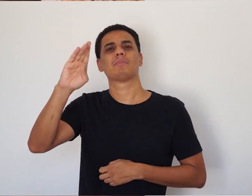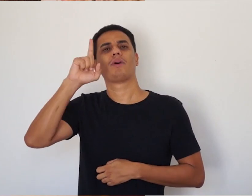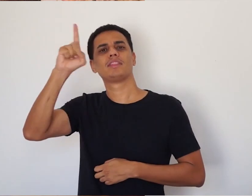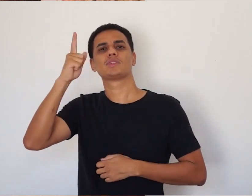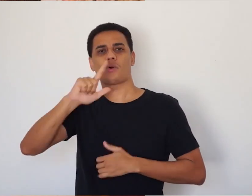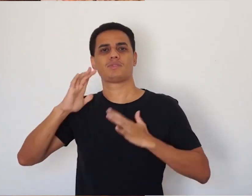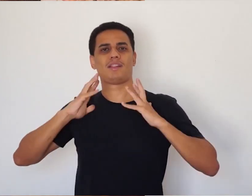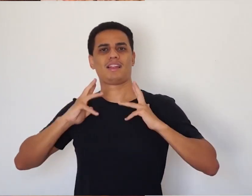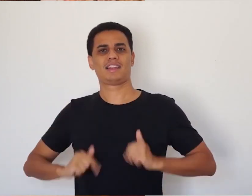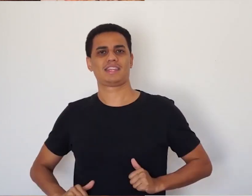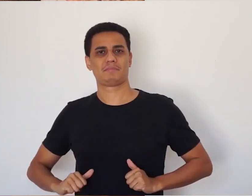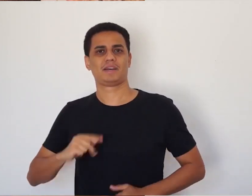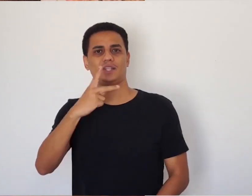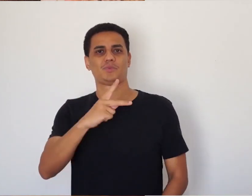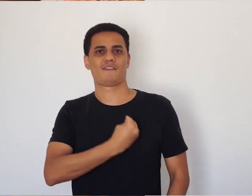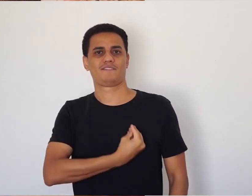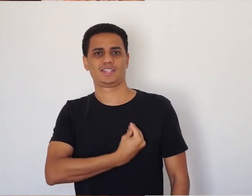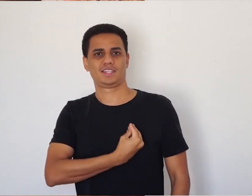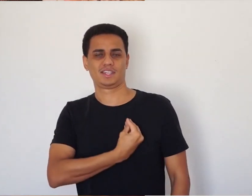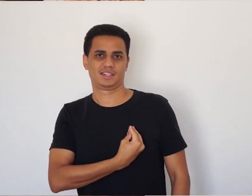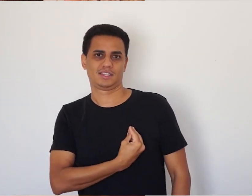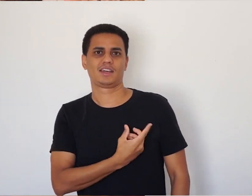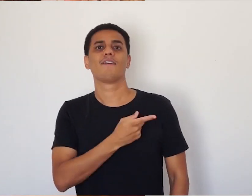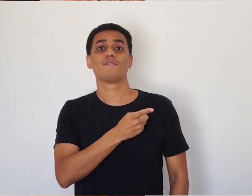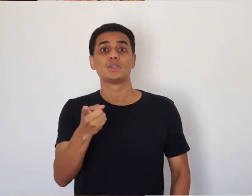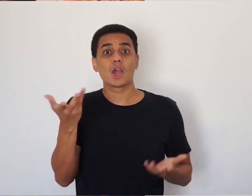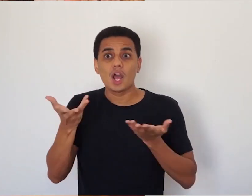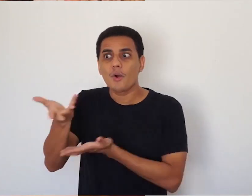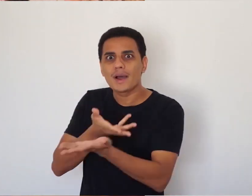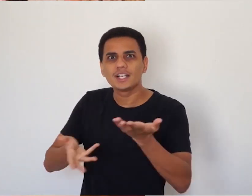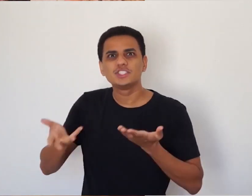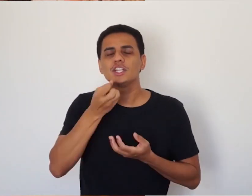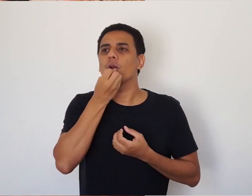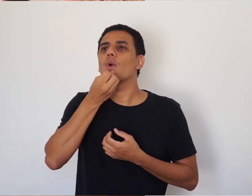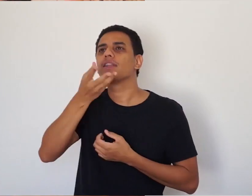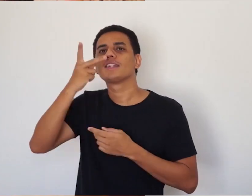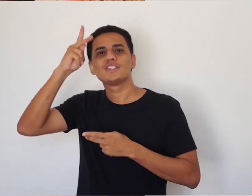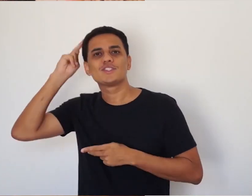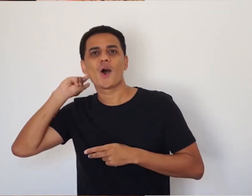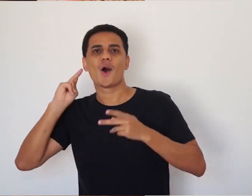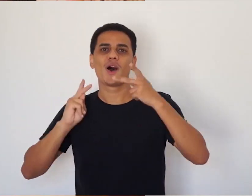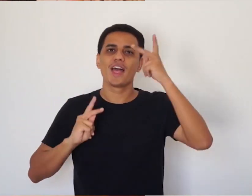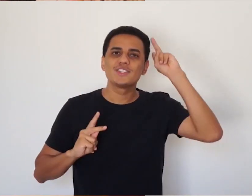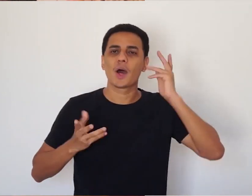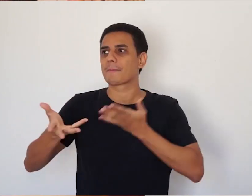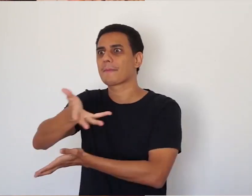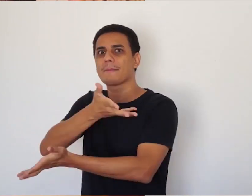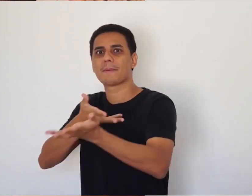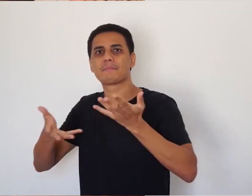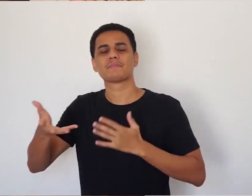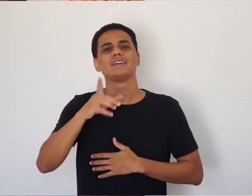a grande notícia de libertação que Deus fez na tua vida. Faz isso e a gente termina esse tempo contando